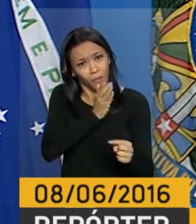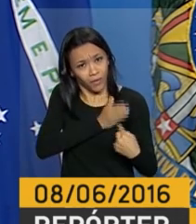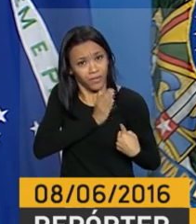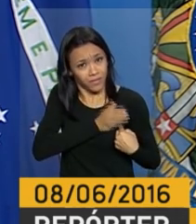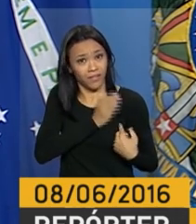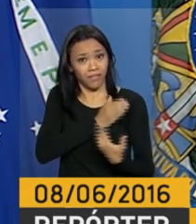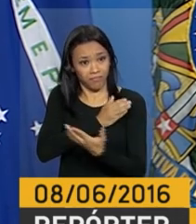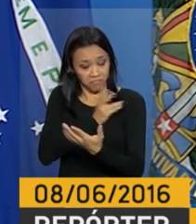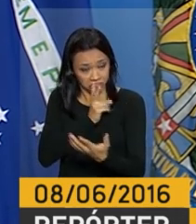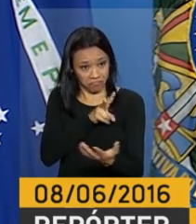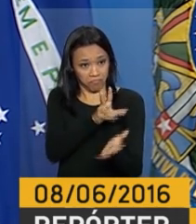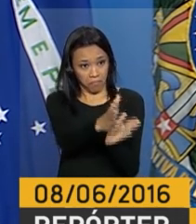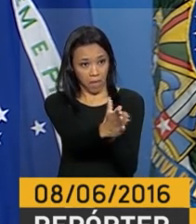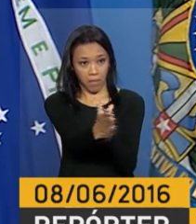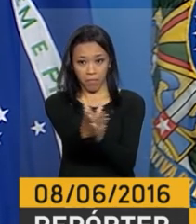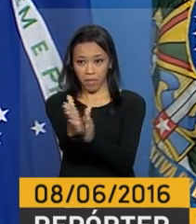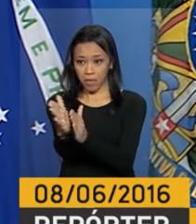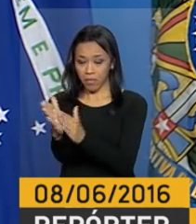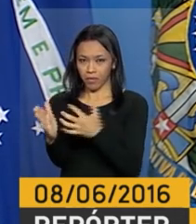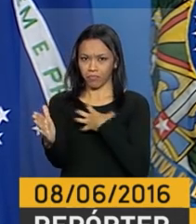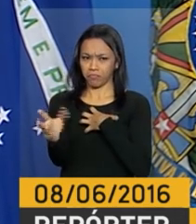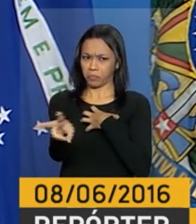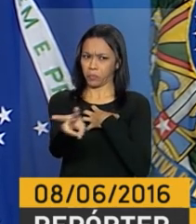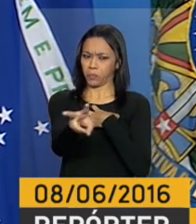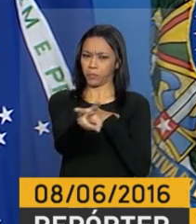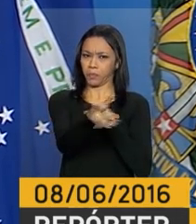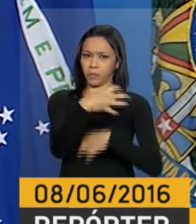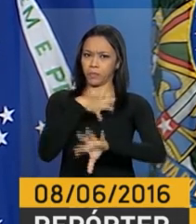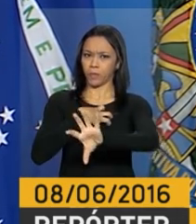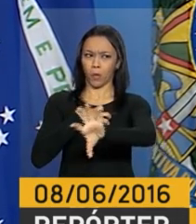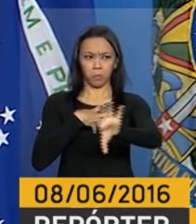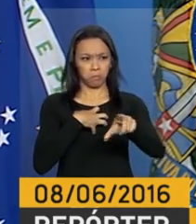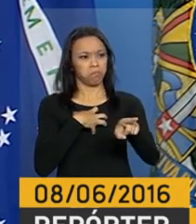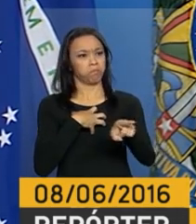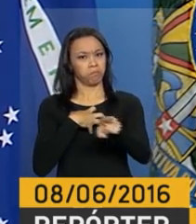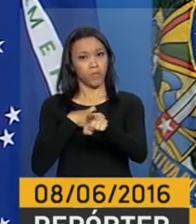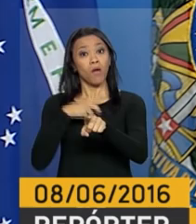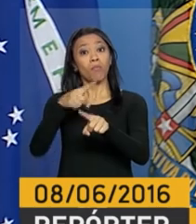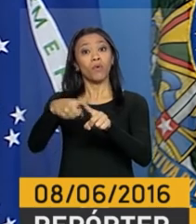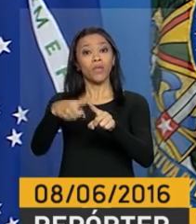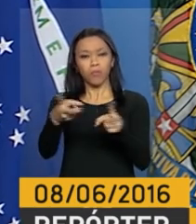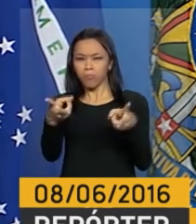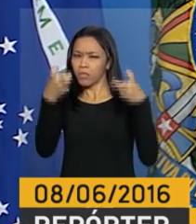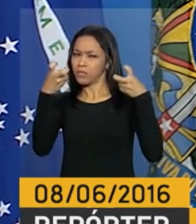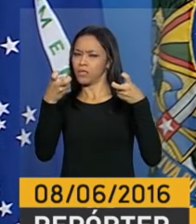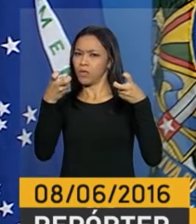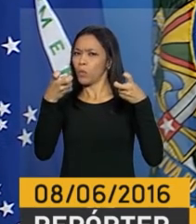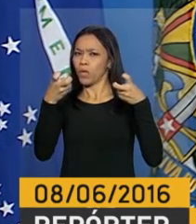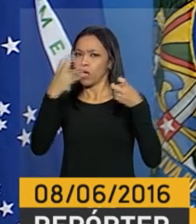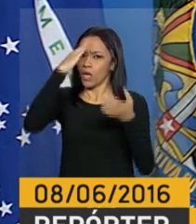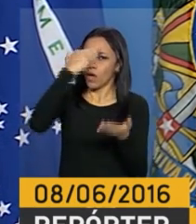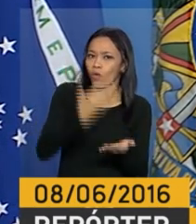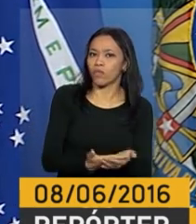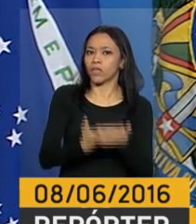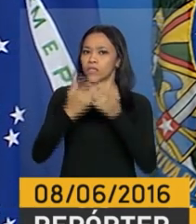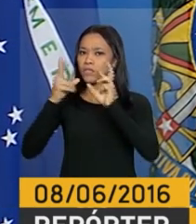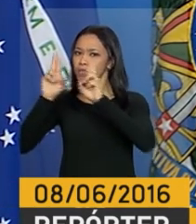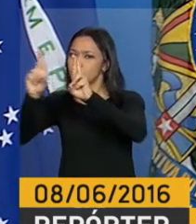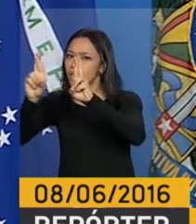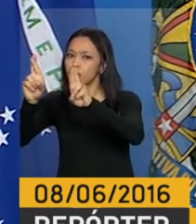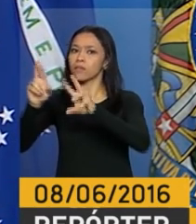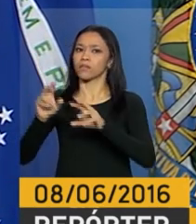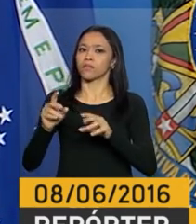vejo que há confiança e esperança confiança na verdade